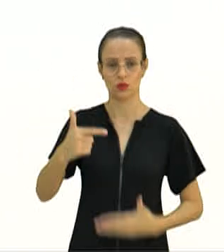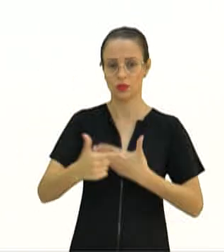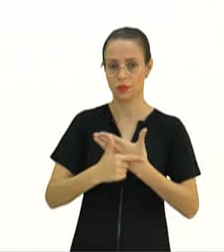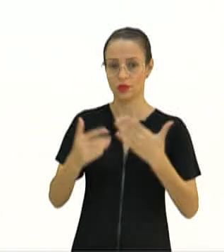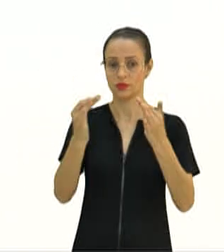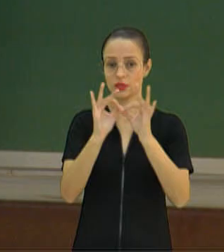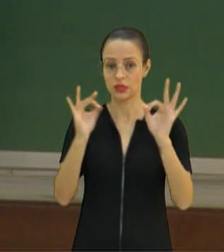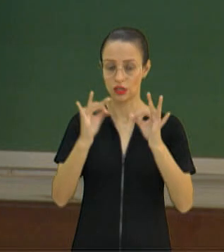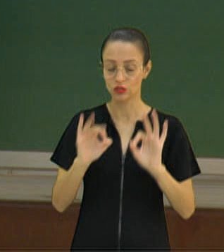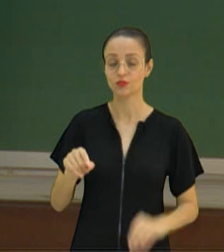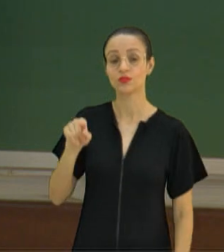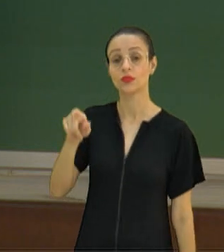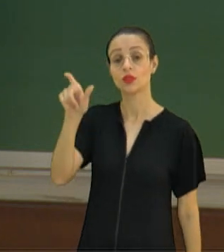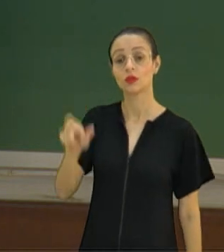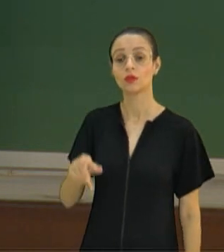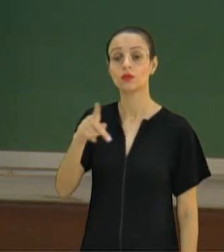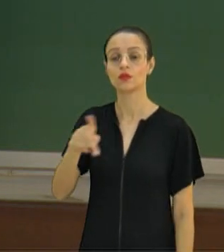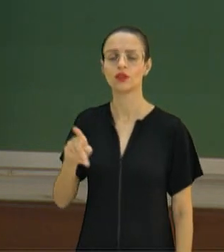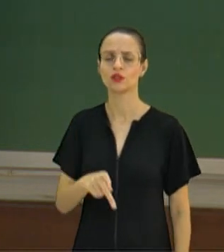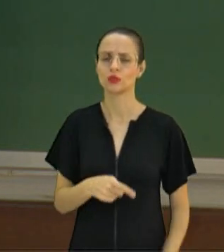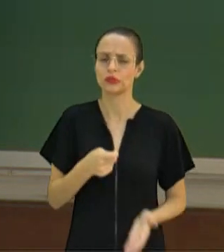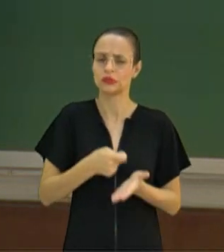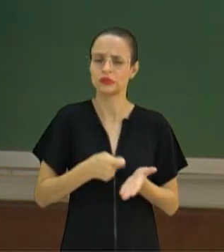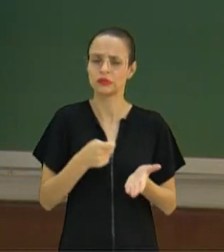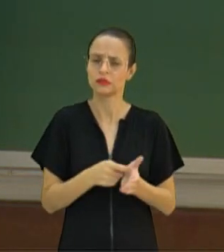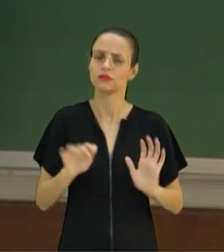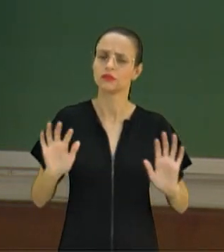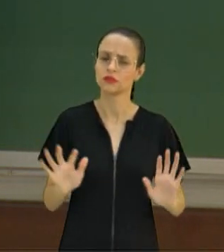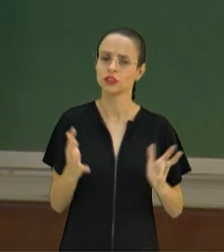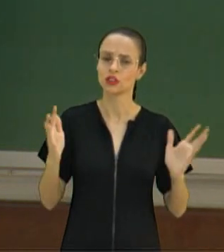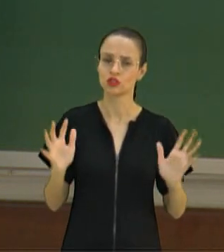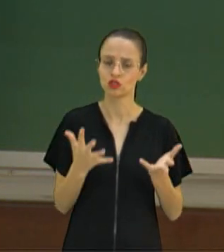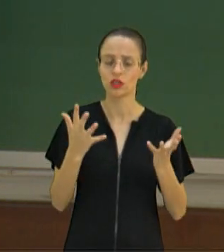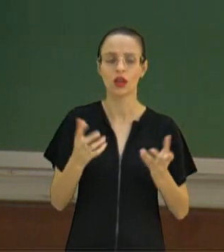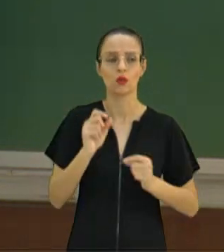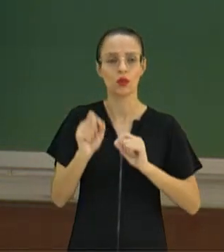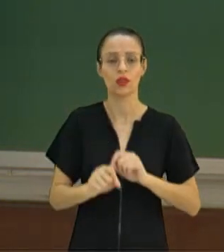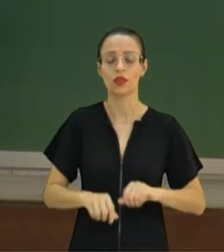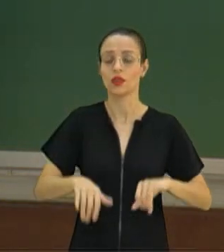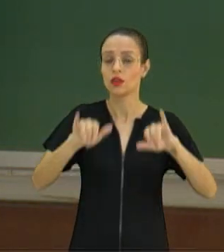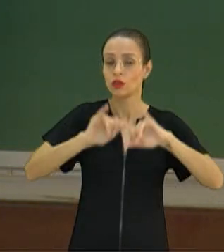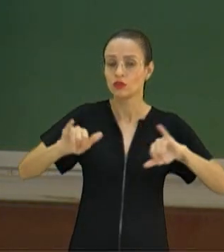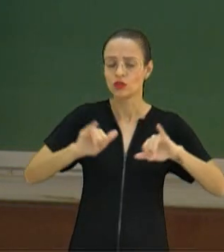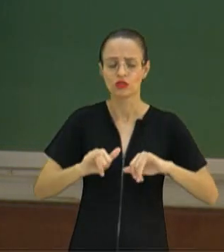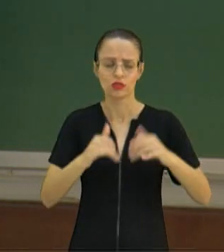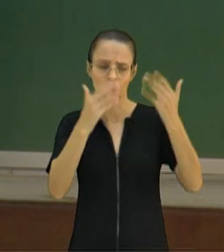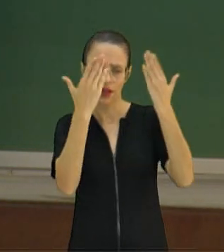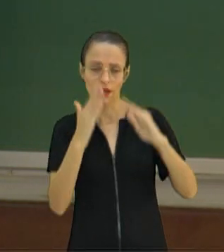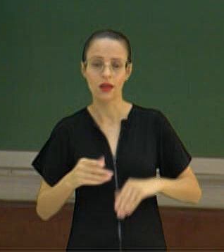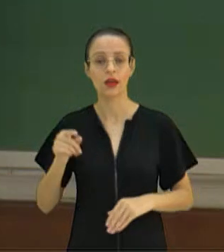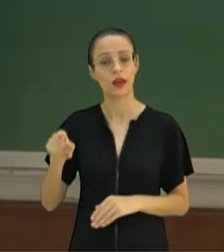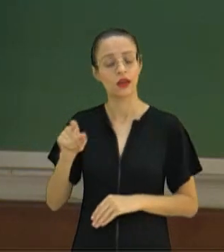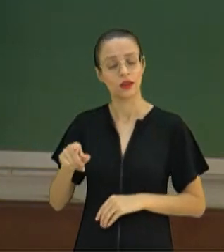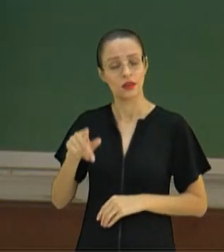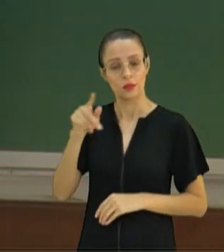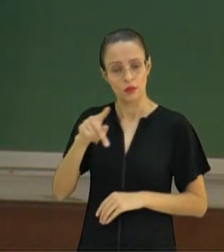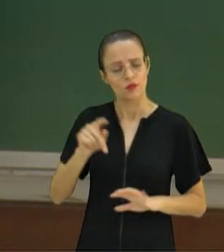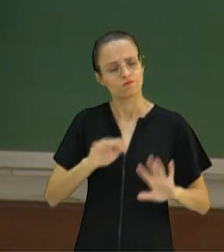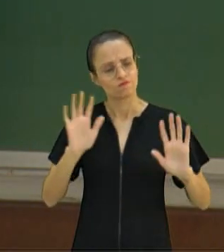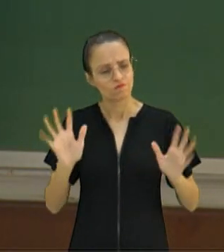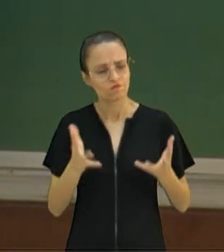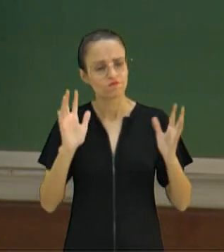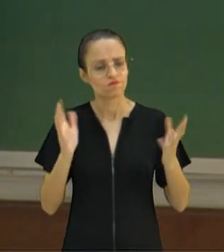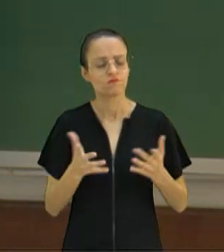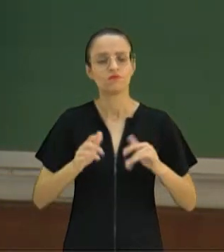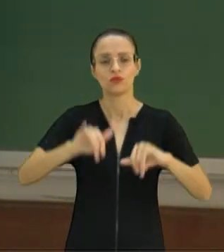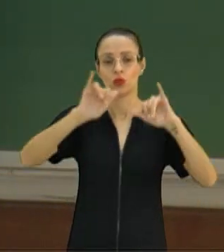O professor insistia para que as notícias fossem checadas. O professor insistia para que as